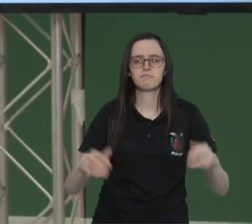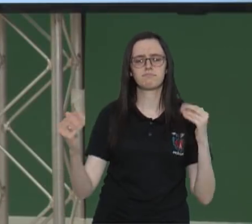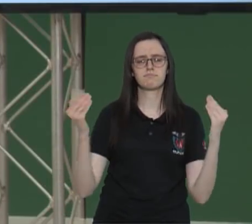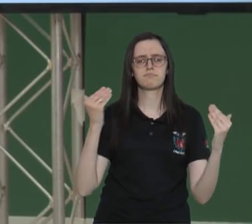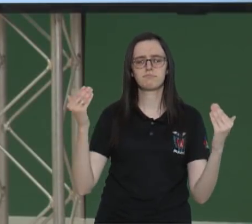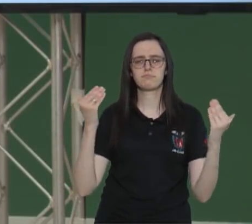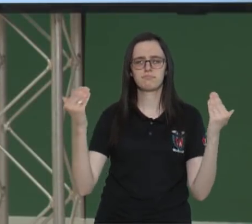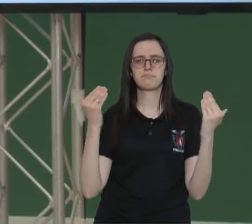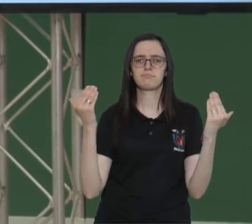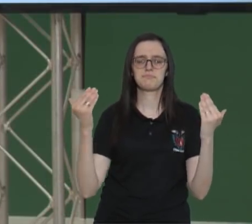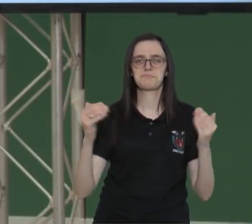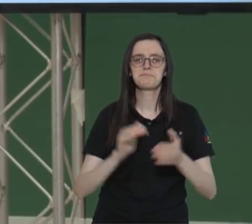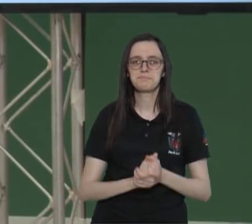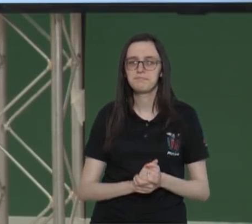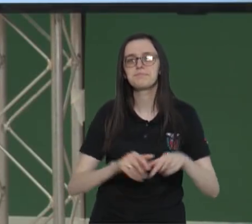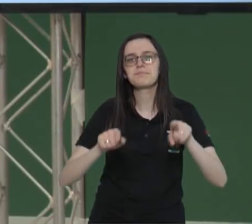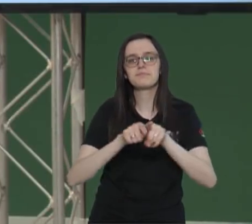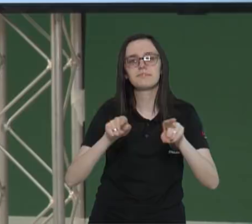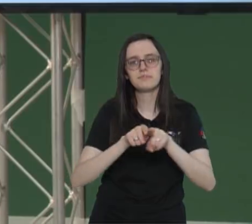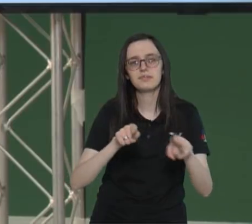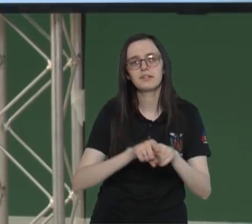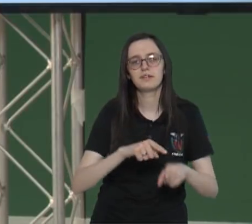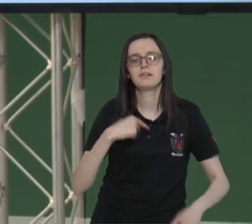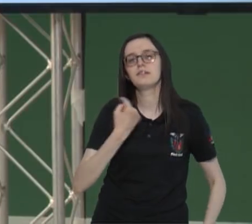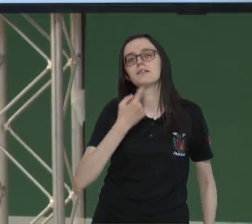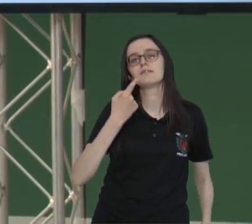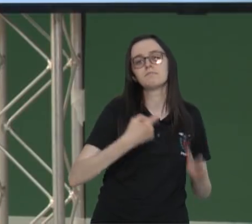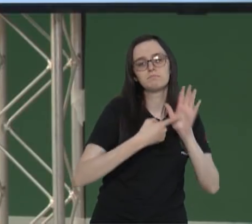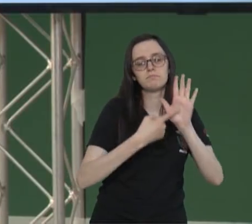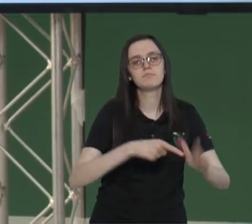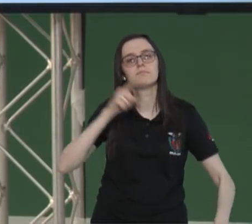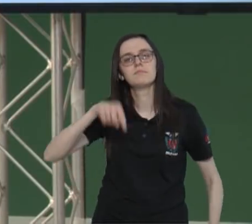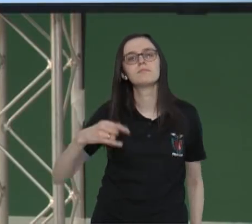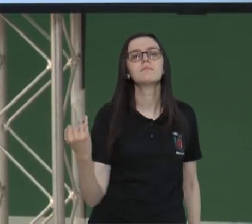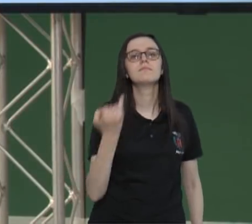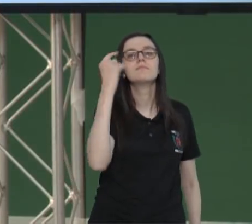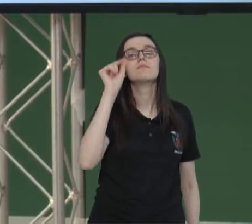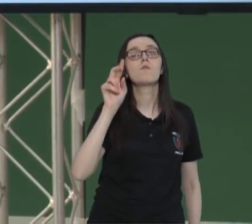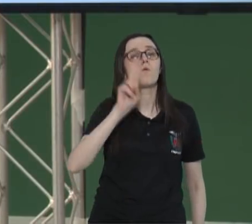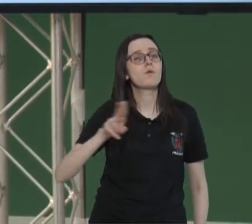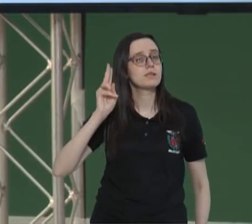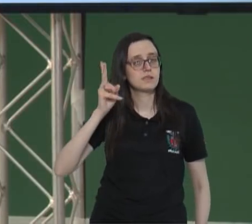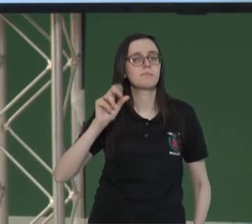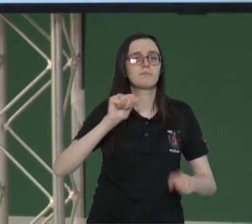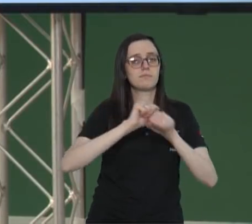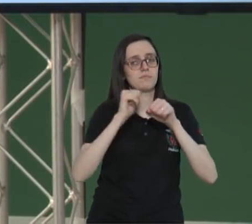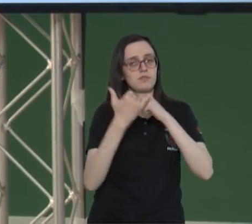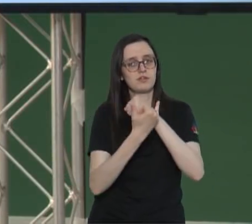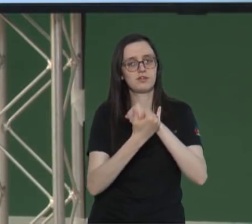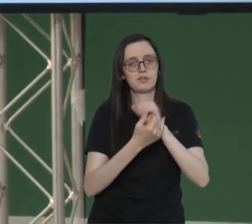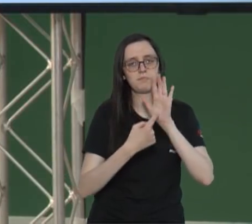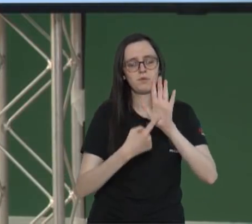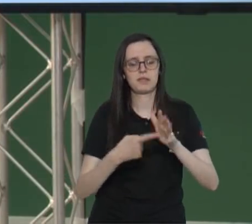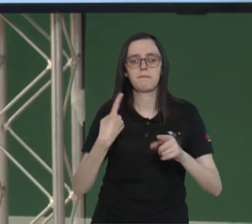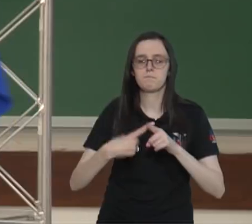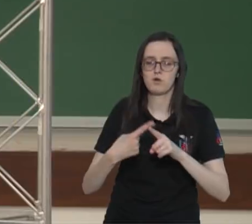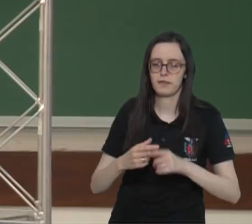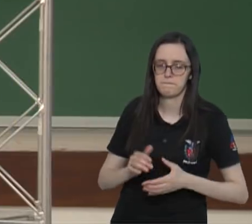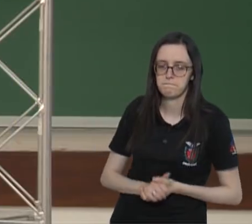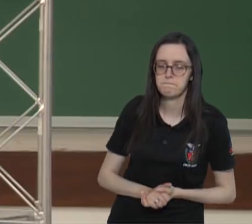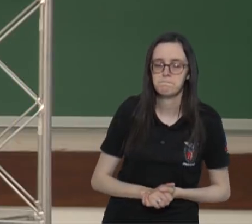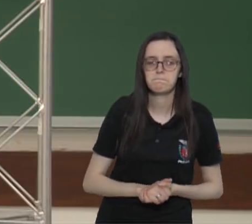comparando mesmo os dois e também a importância, né, de usar-se adjetivos para isso. Por quê?